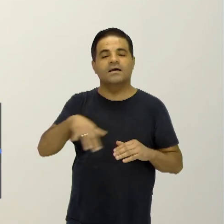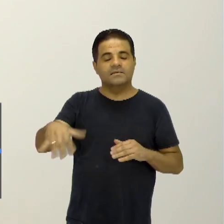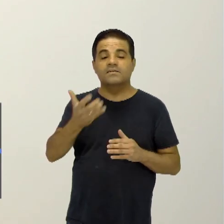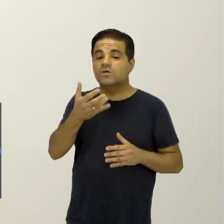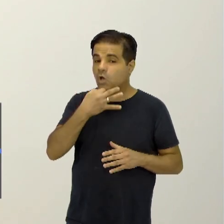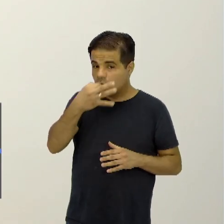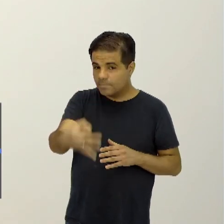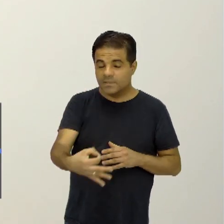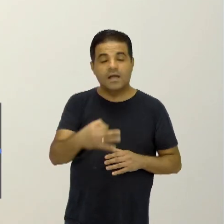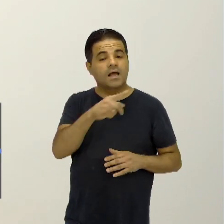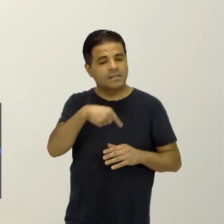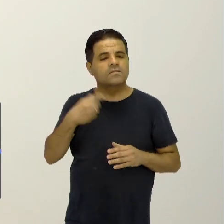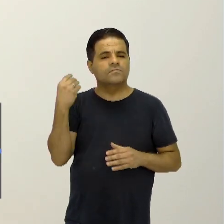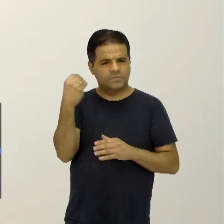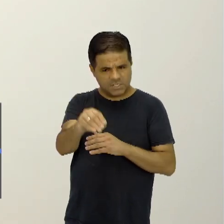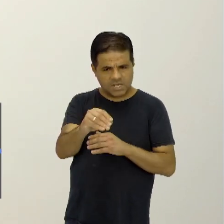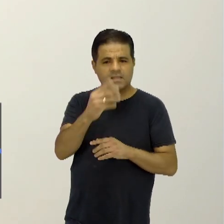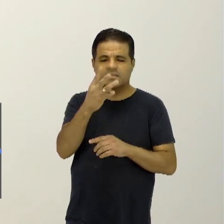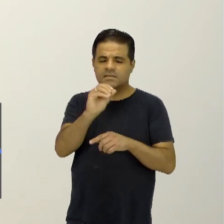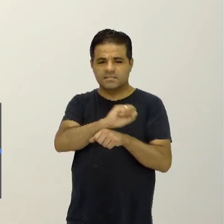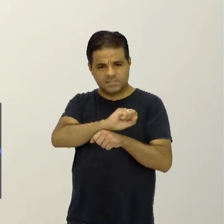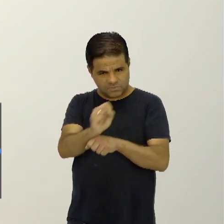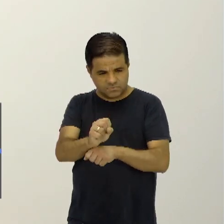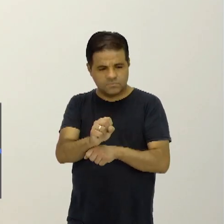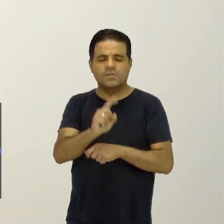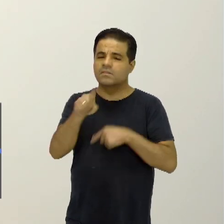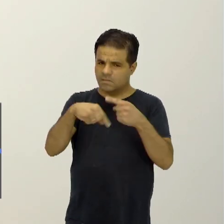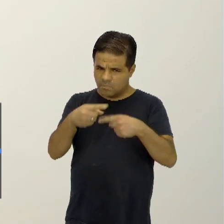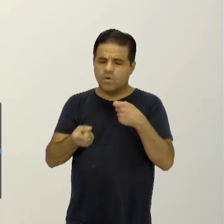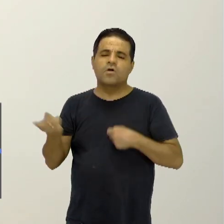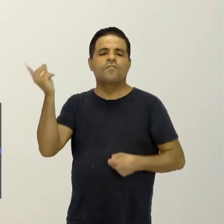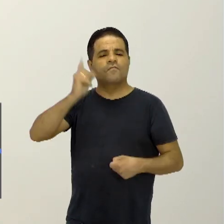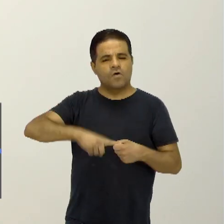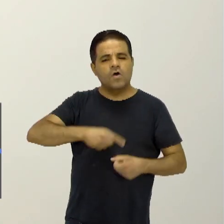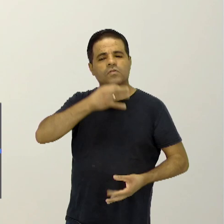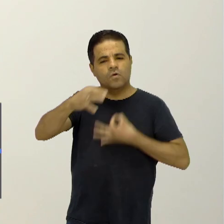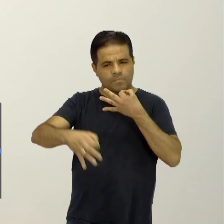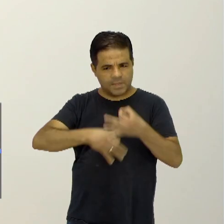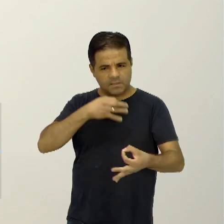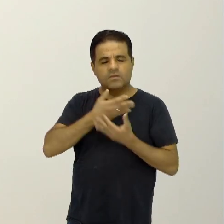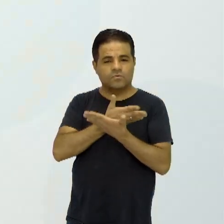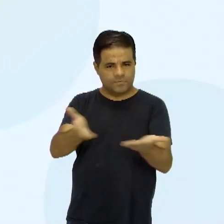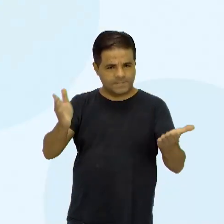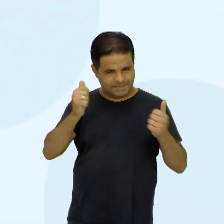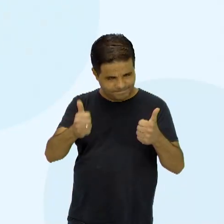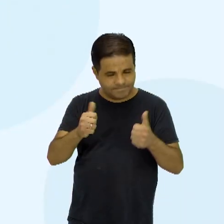comentem um pouquinho. Eu vou deixar 30 segundos e a gente já volta comentando com vocês. Vamos lá?